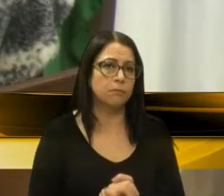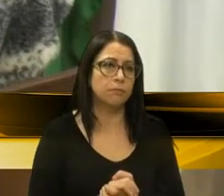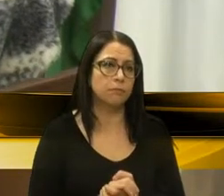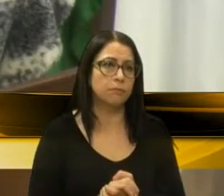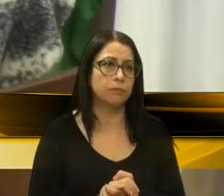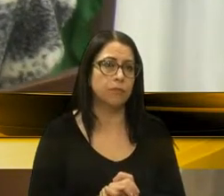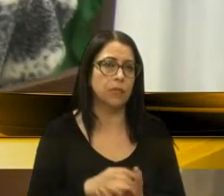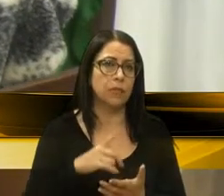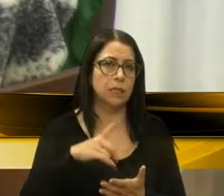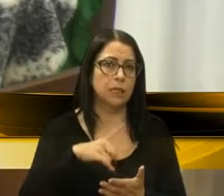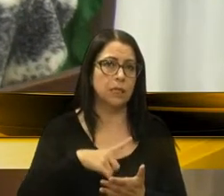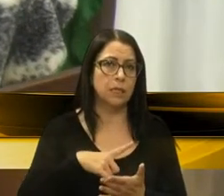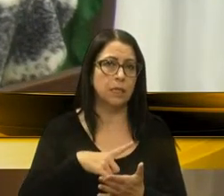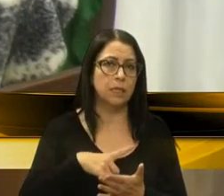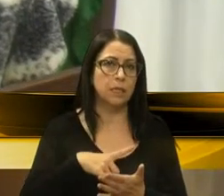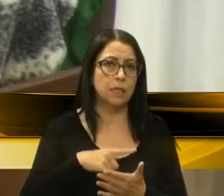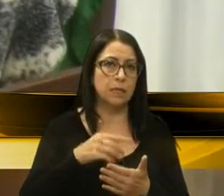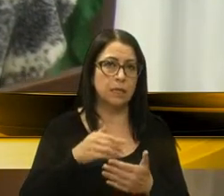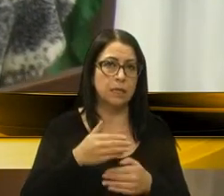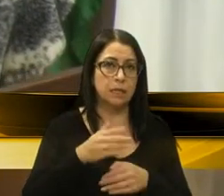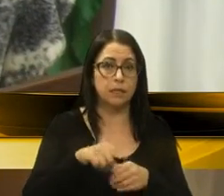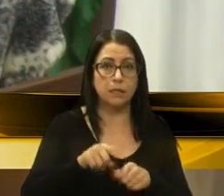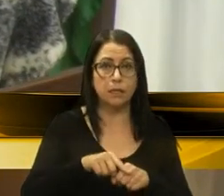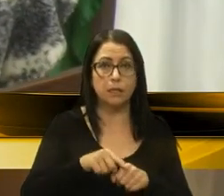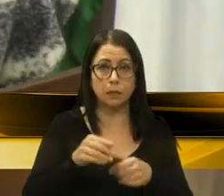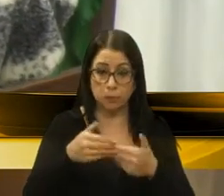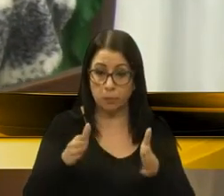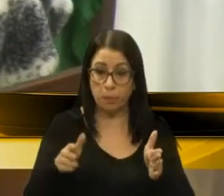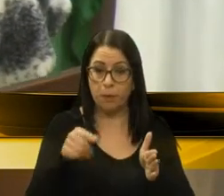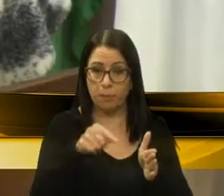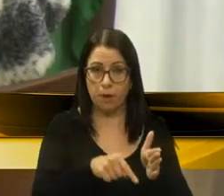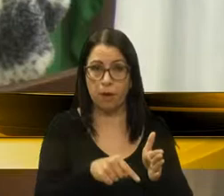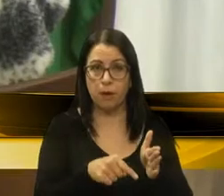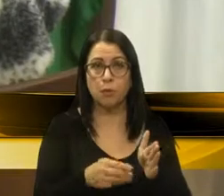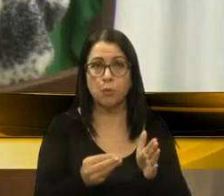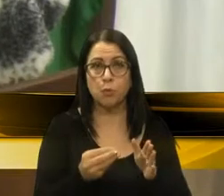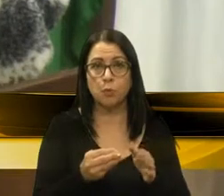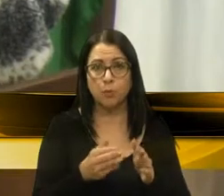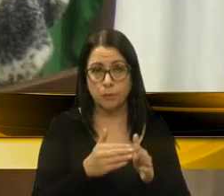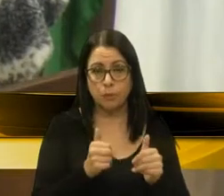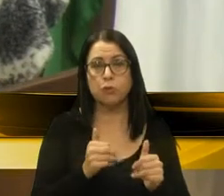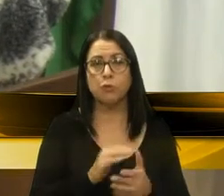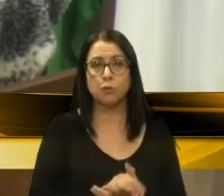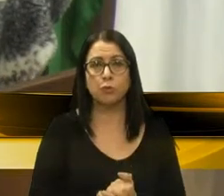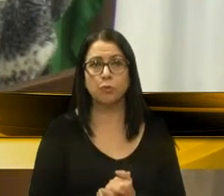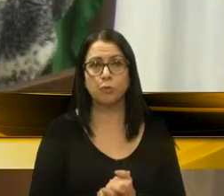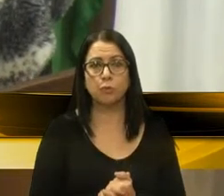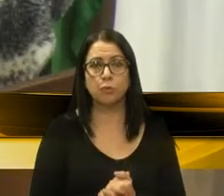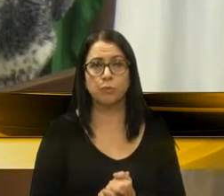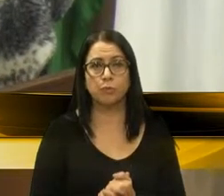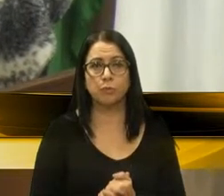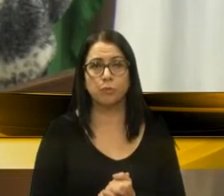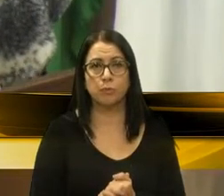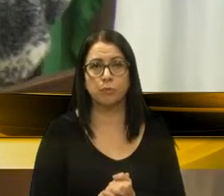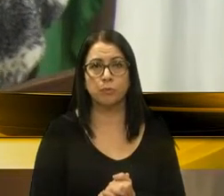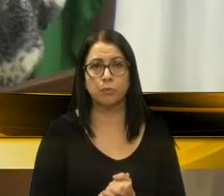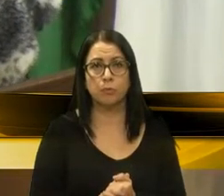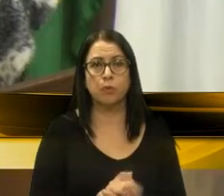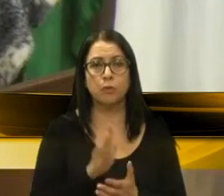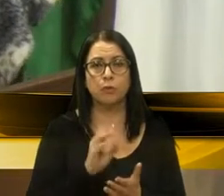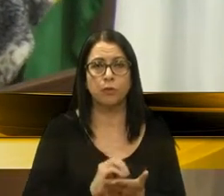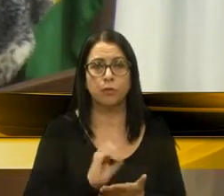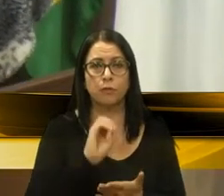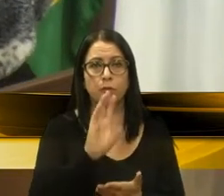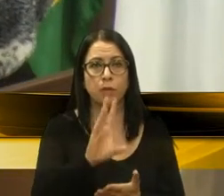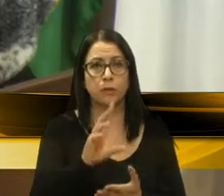Ela já tem um expediente aberto, com esse encaminhamento, e ela já foi